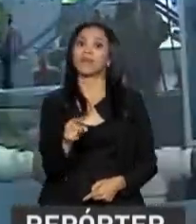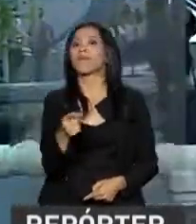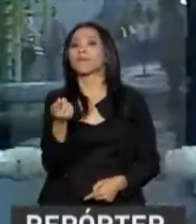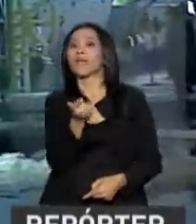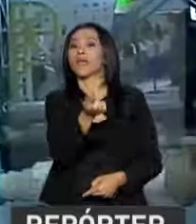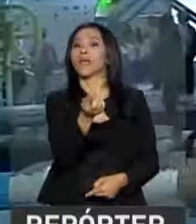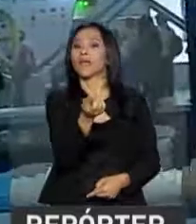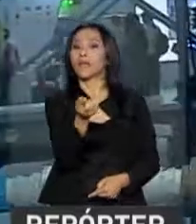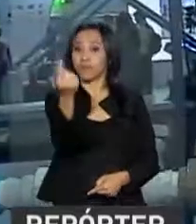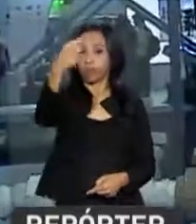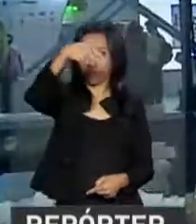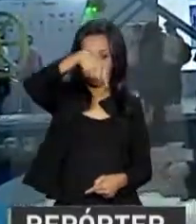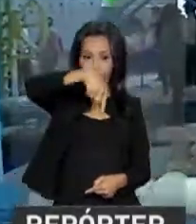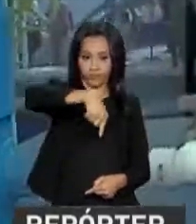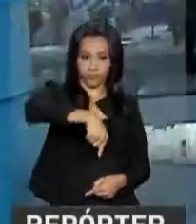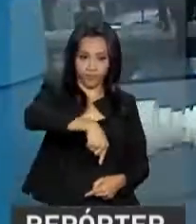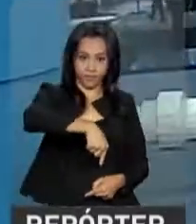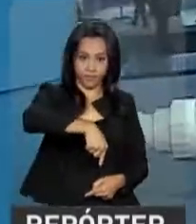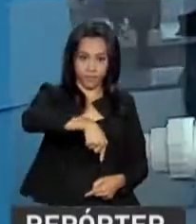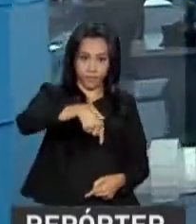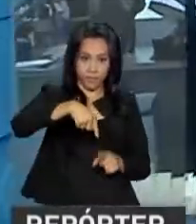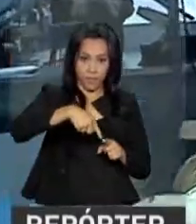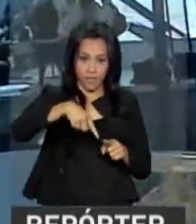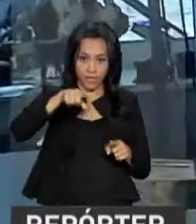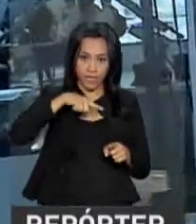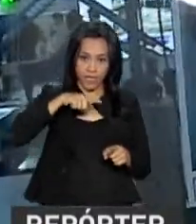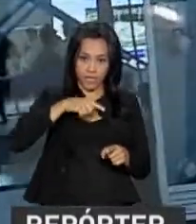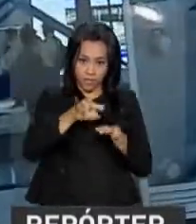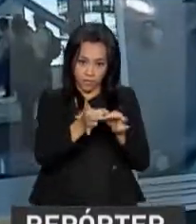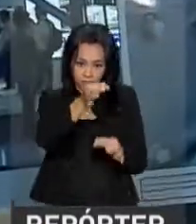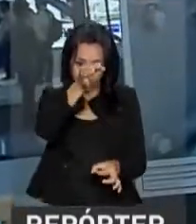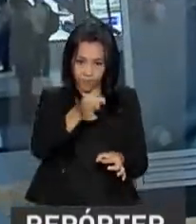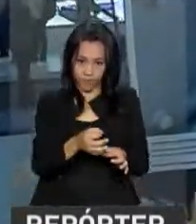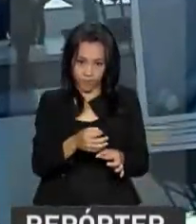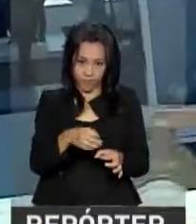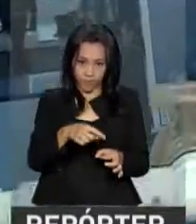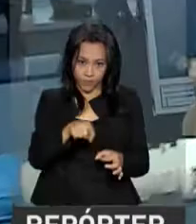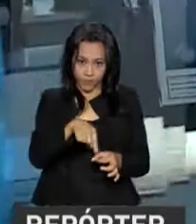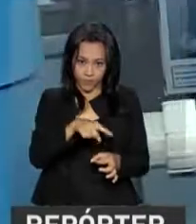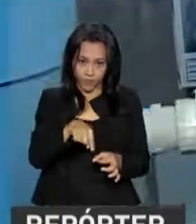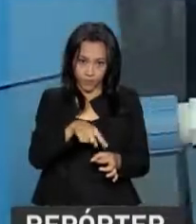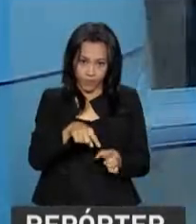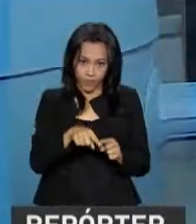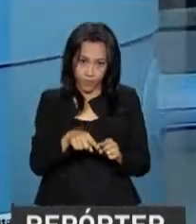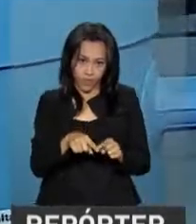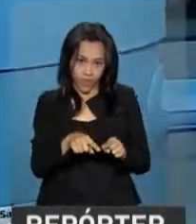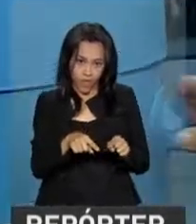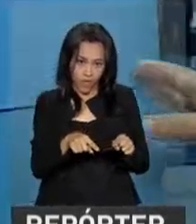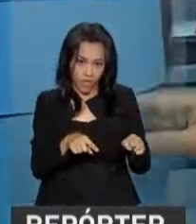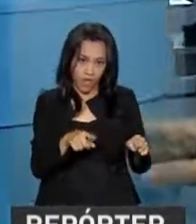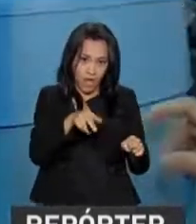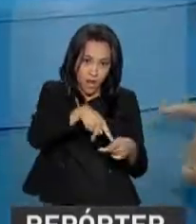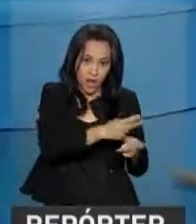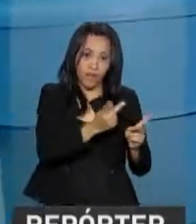é liberada e passa por este dosador que por difusão química arrasta